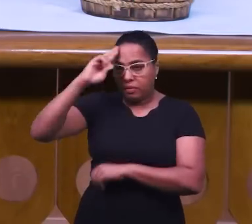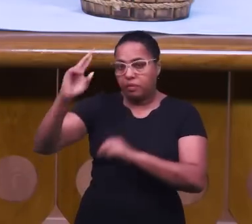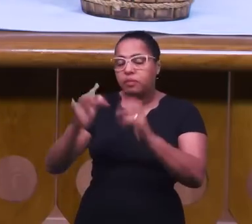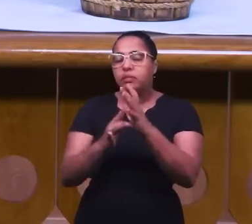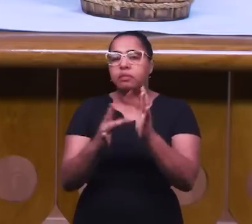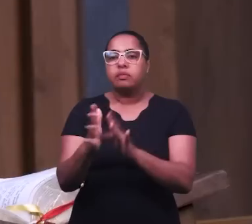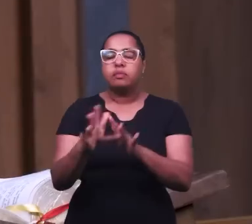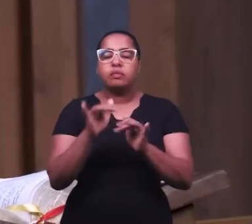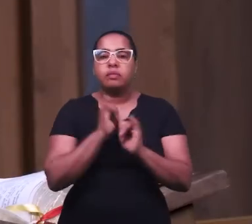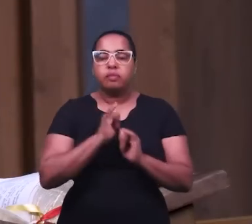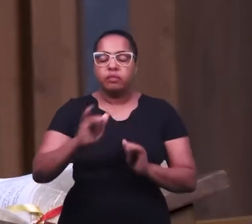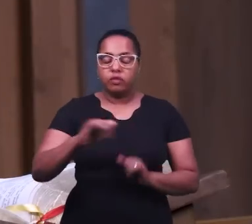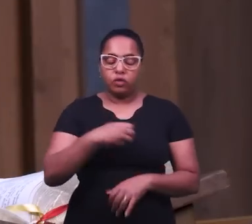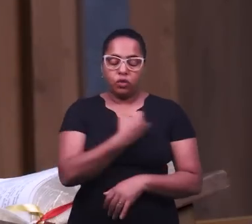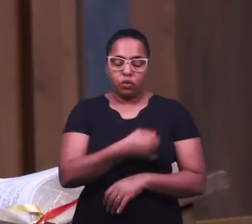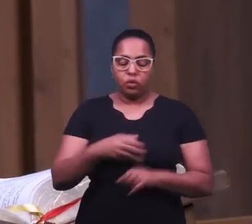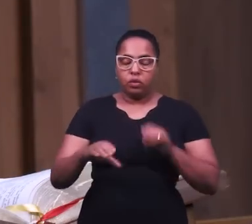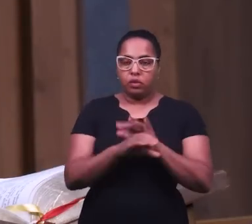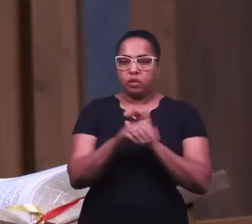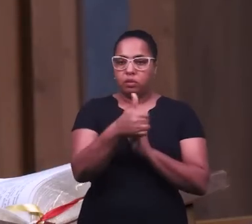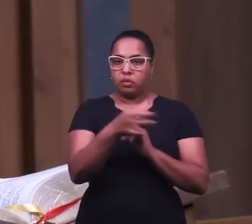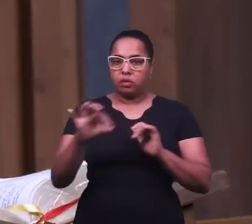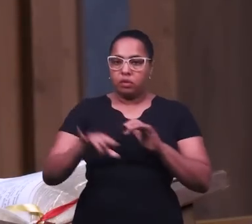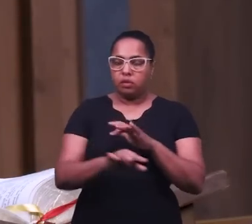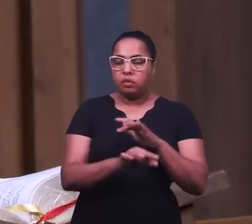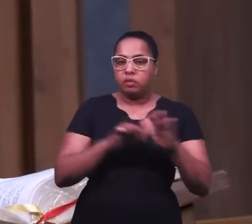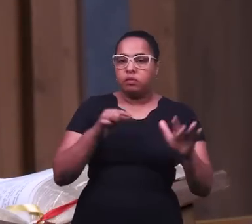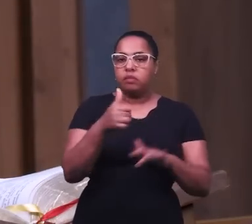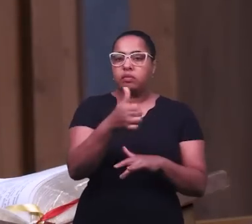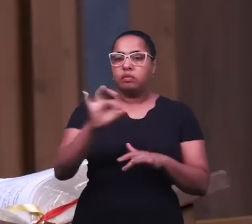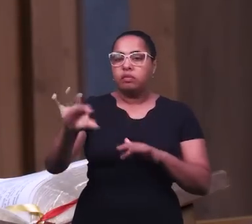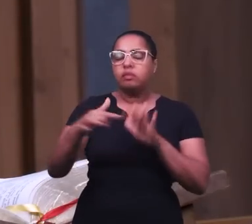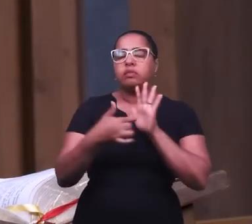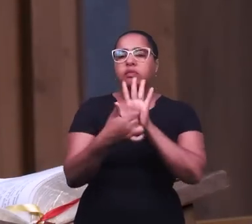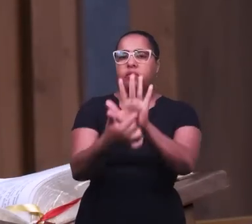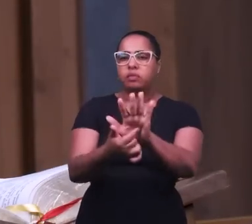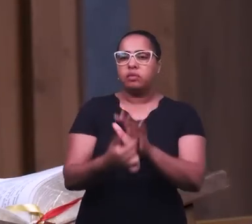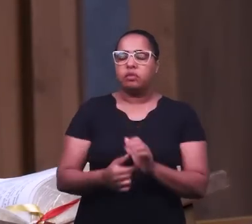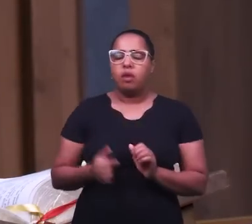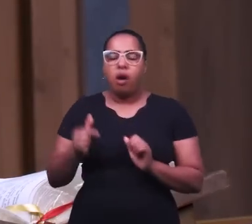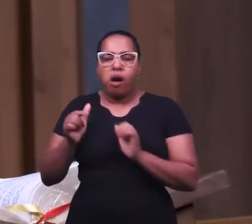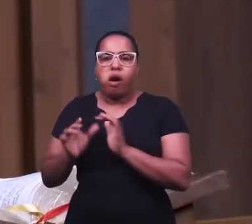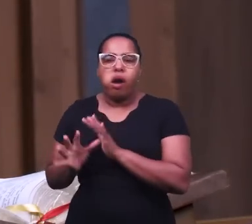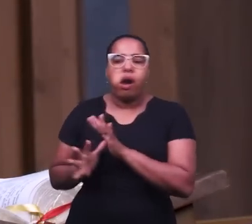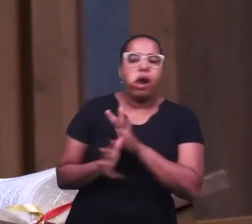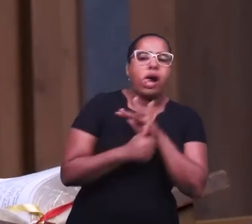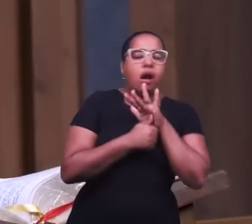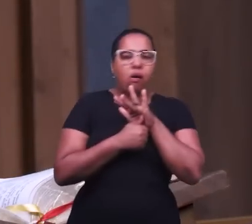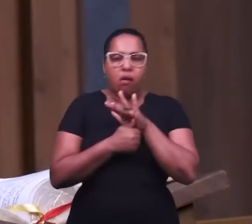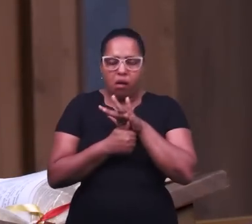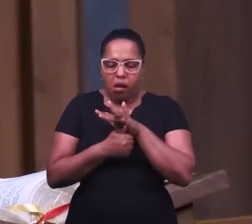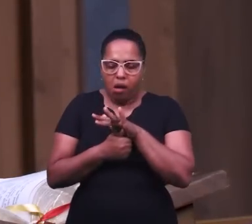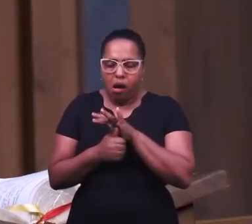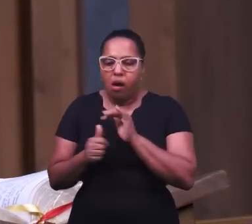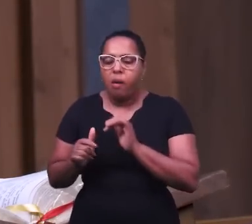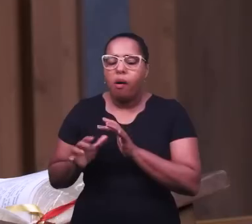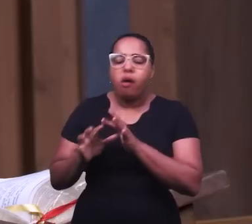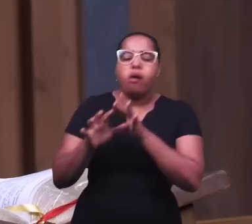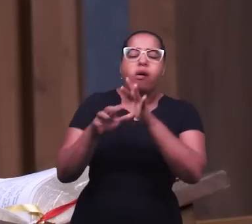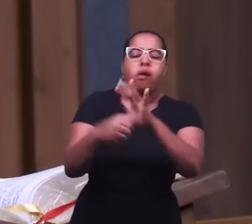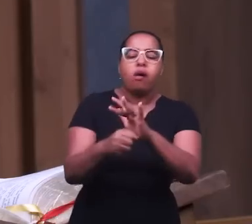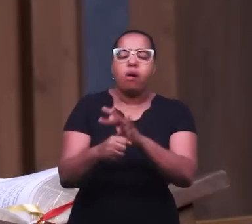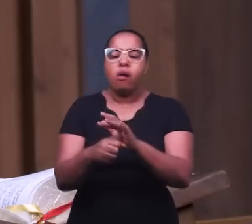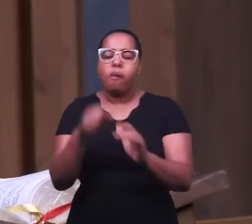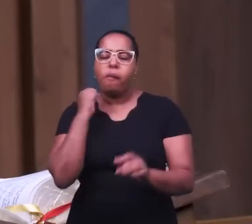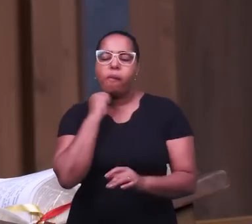Jesus, ele disse em João capítulo 10, verso 10, ele disse assim: o ladrão não vem senão para matar, roubar e